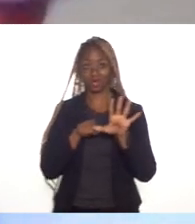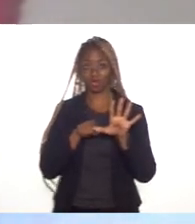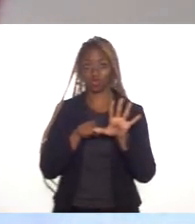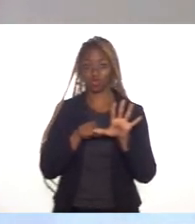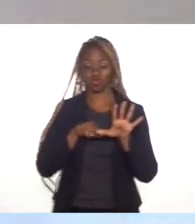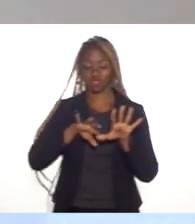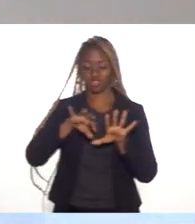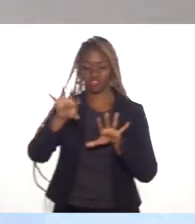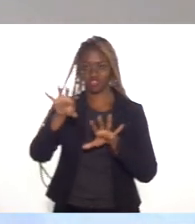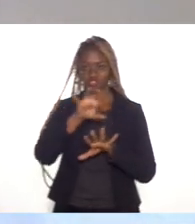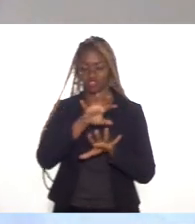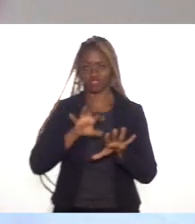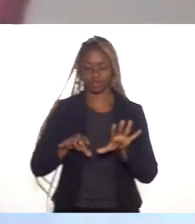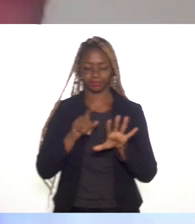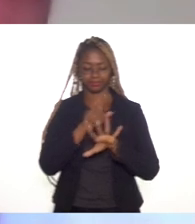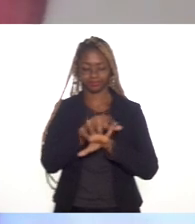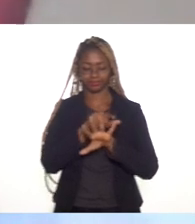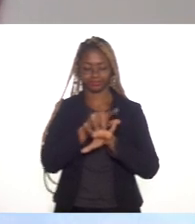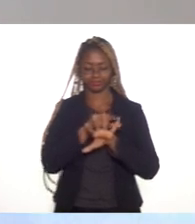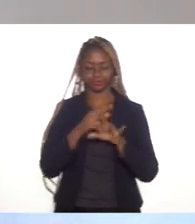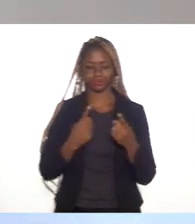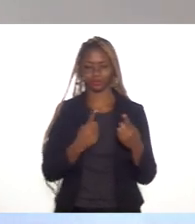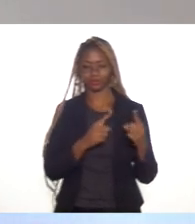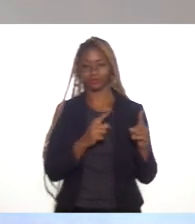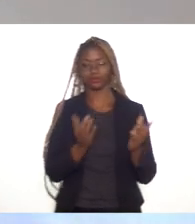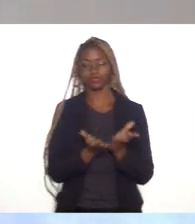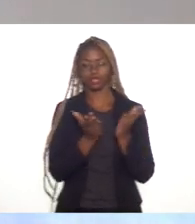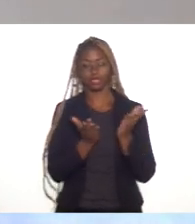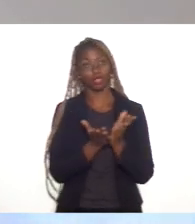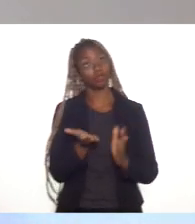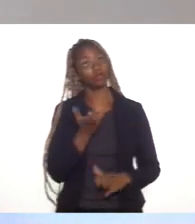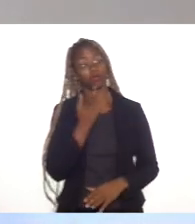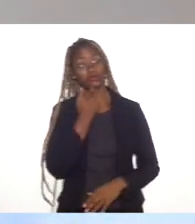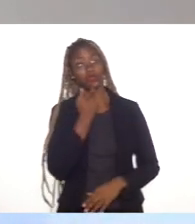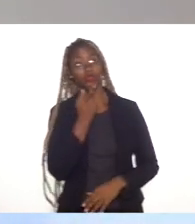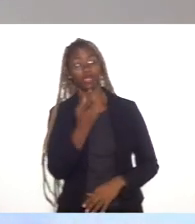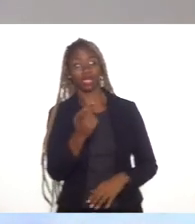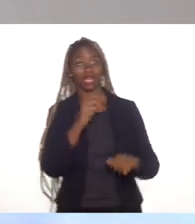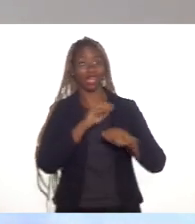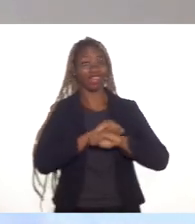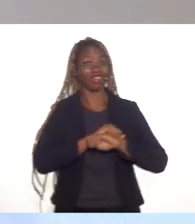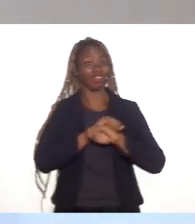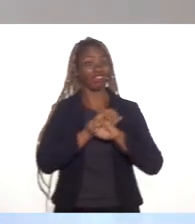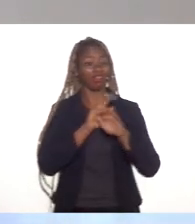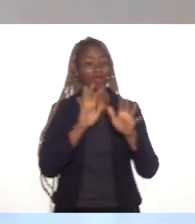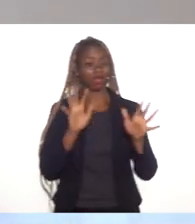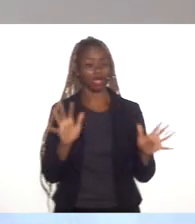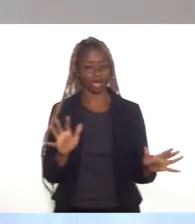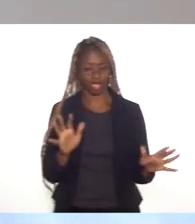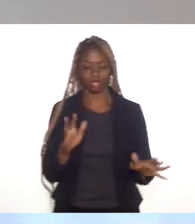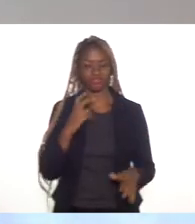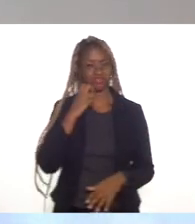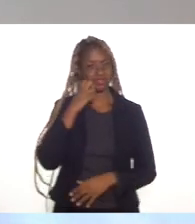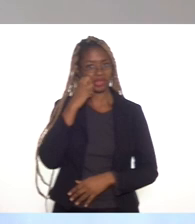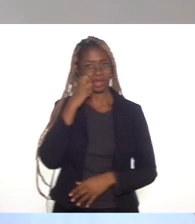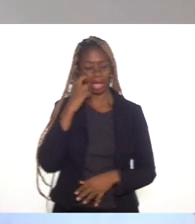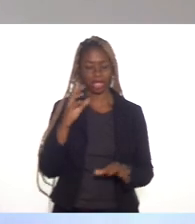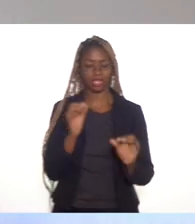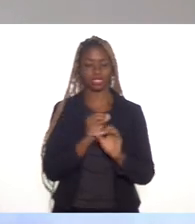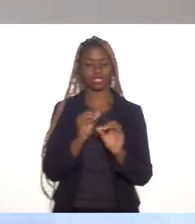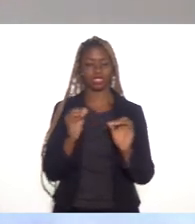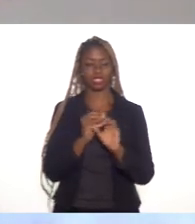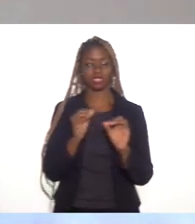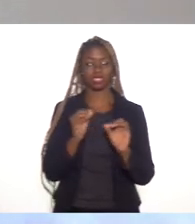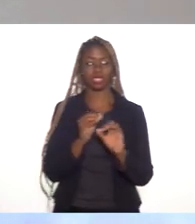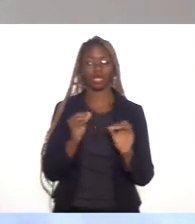O eixo de enfrentamento à pobreza, e eu quero aqui dizer, de maneira muito clara, sem constrangimento algum, mesmo